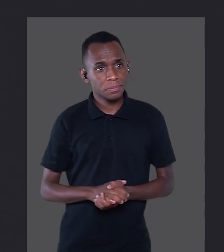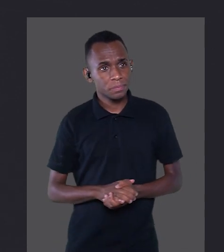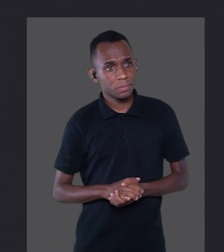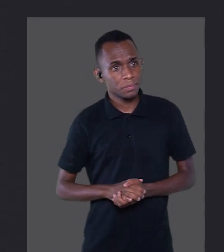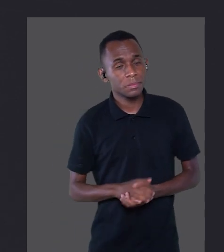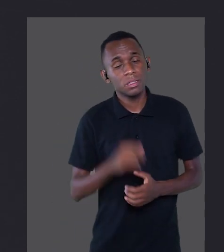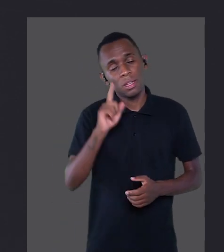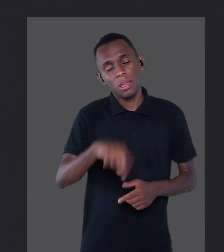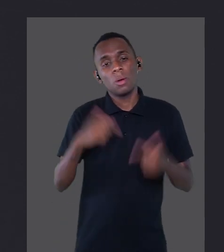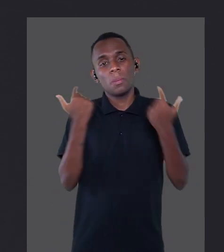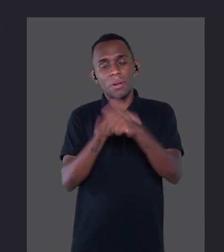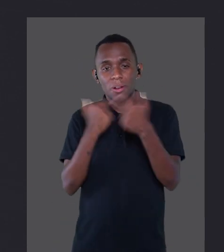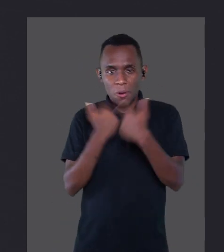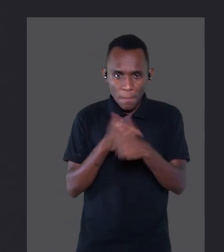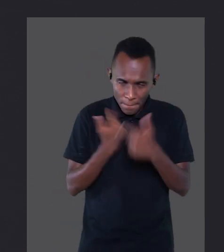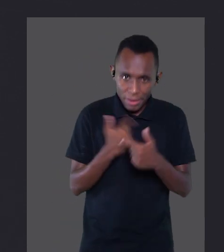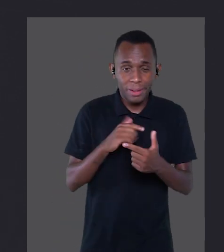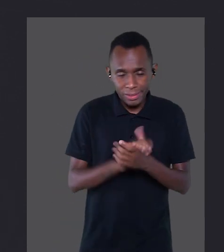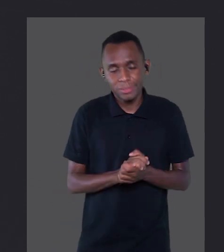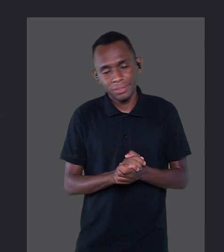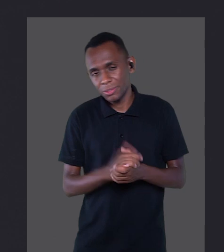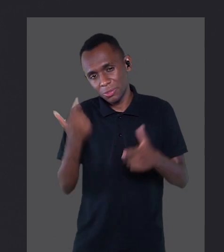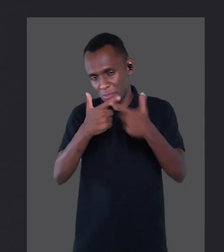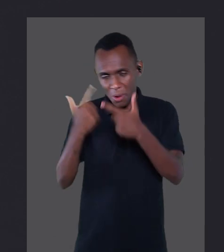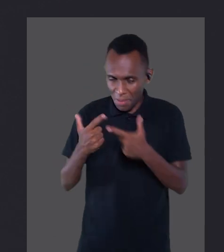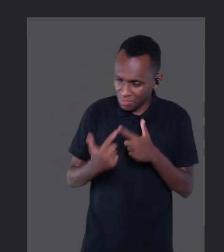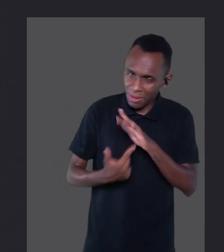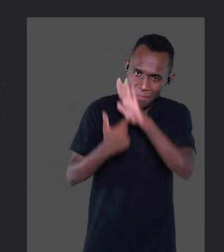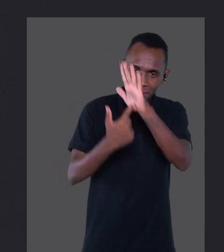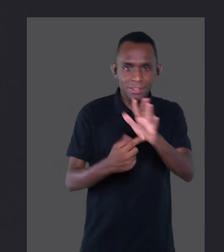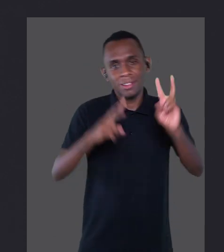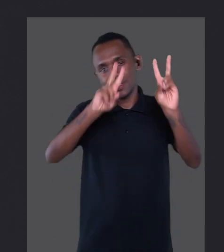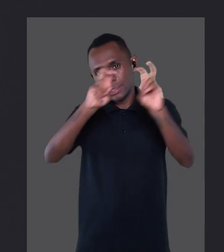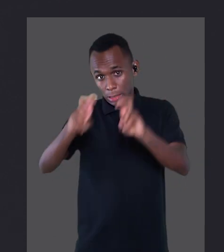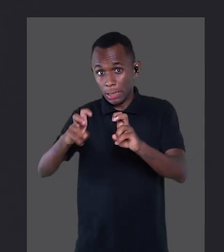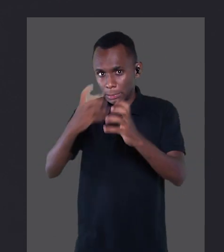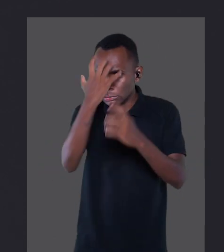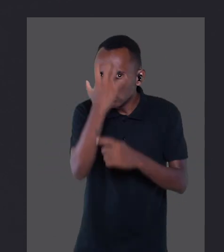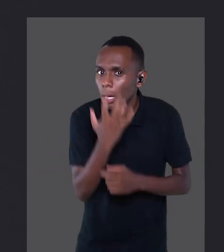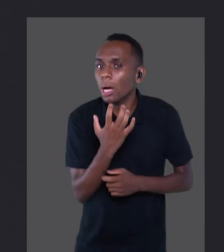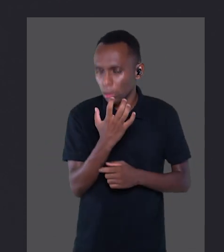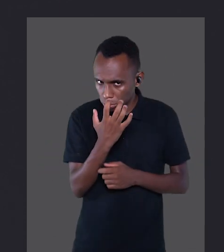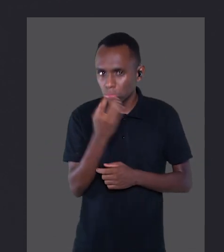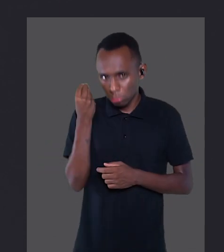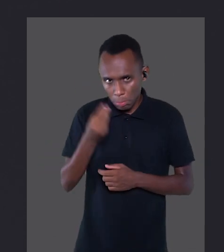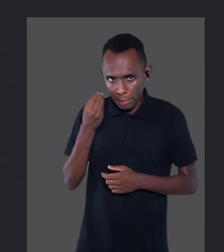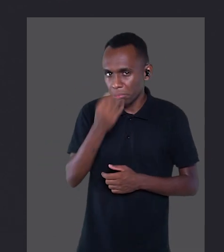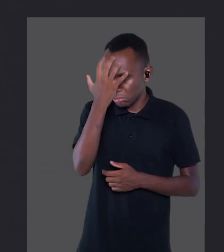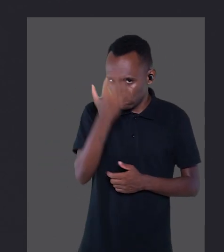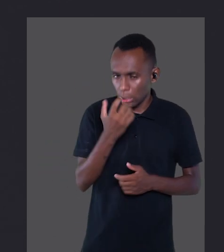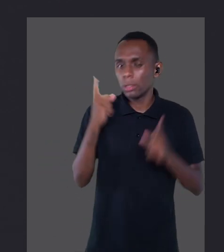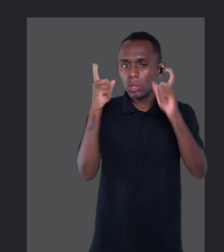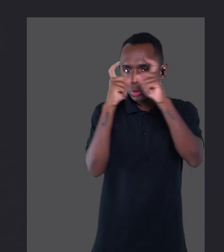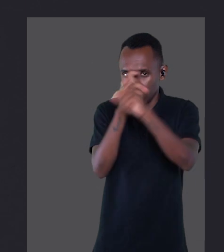E é uma comédia, enfim, uma comédia tragicômica, né? Uma comédia que trata de coisas muito sérias, muito